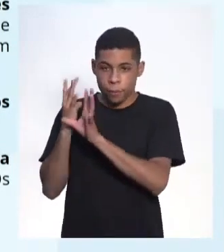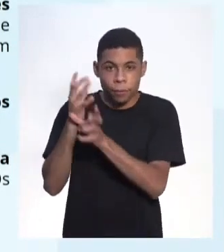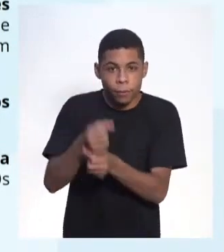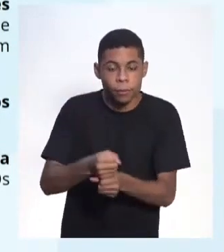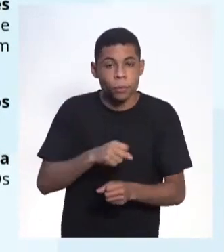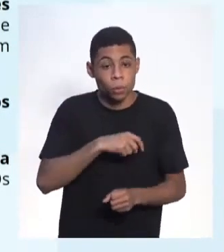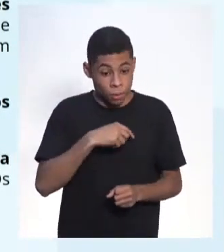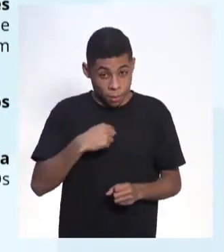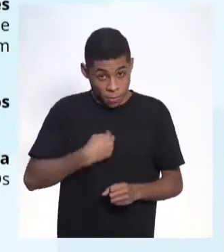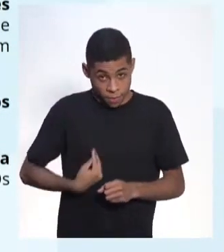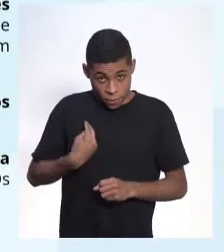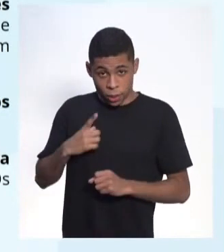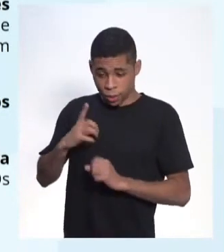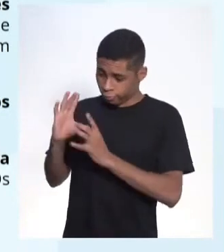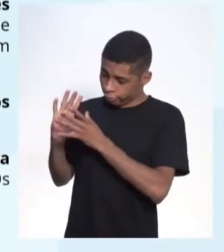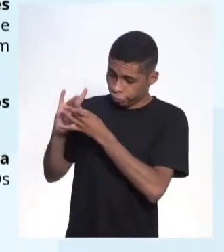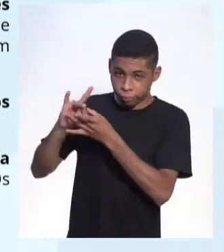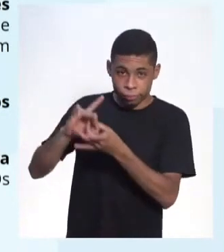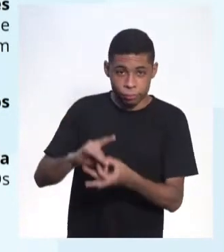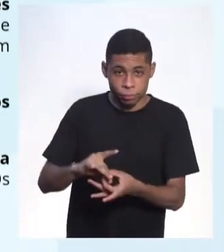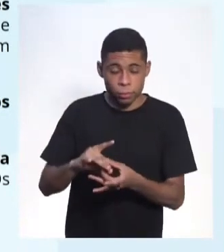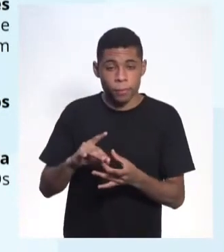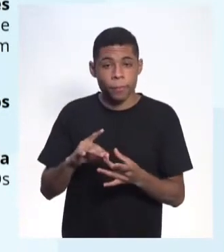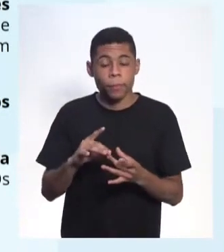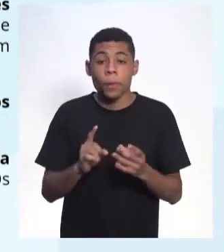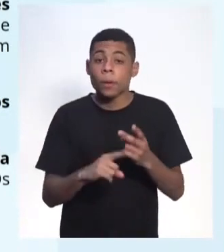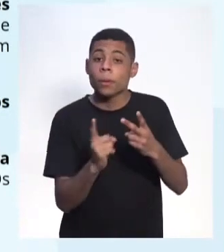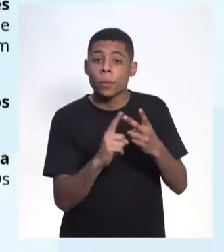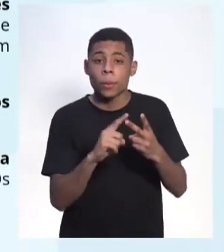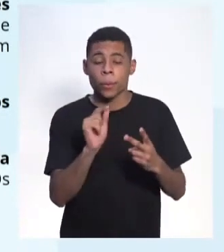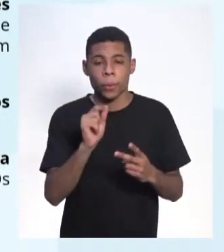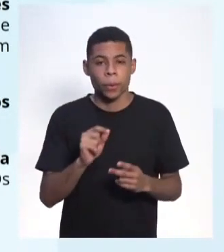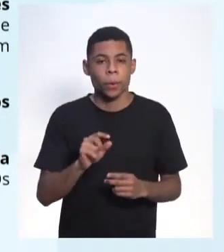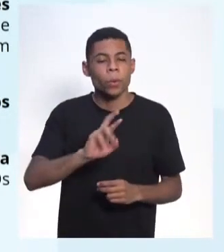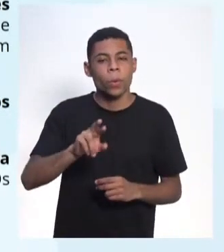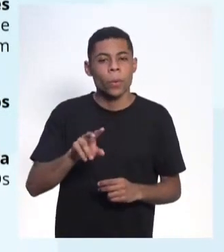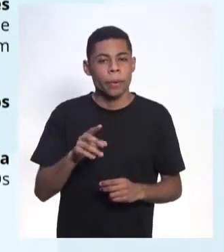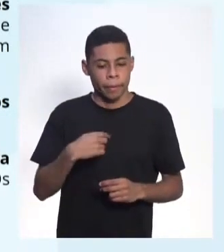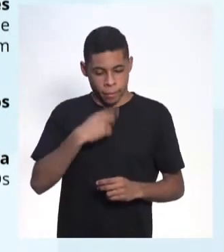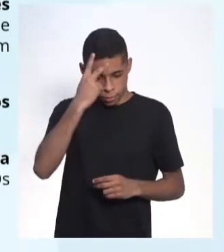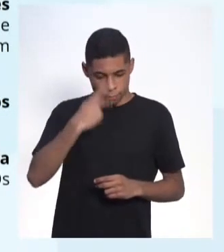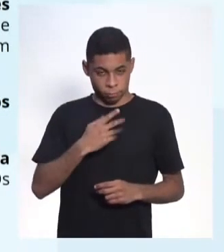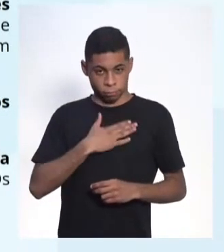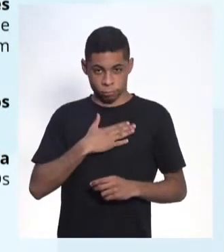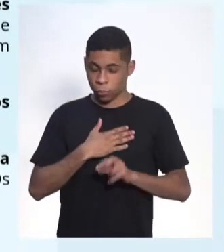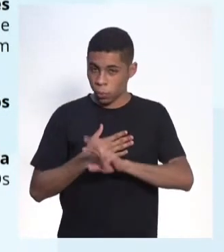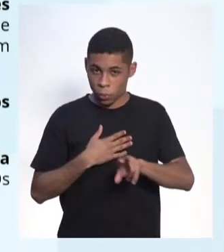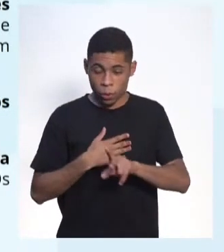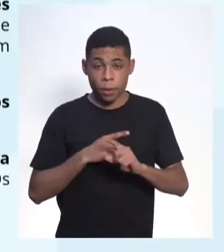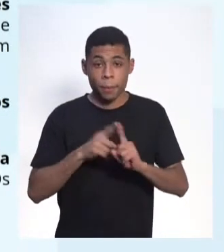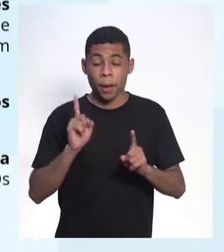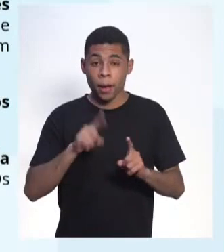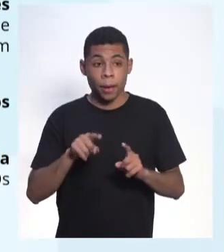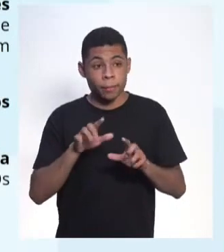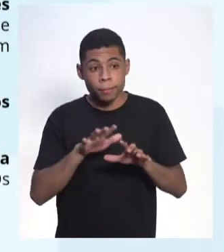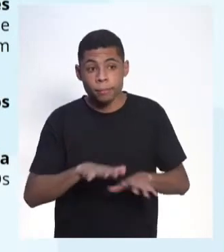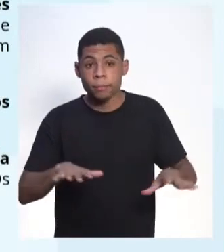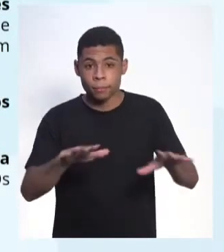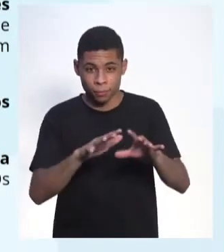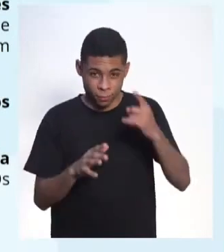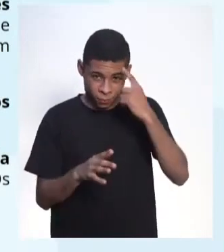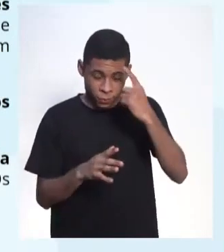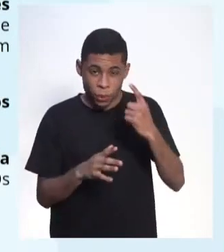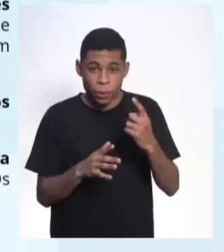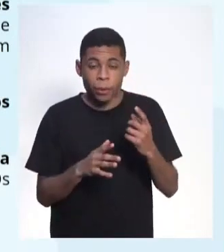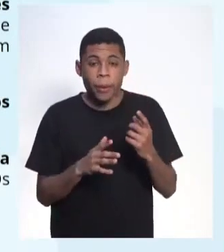nosso contexto. A segunda, ao contrário, é diferente desse contexto particular, ela está inserida dentro de uma